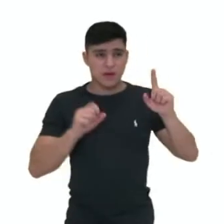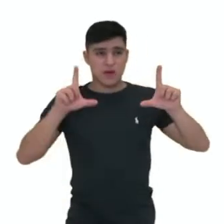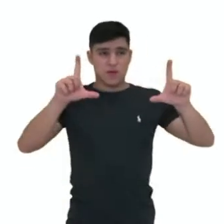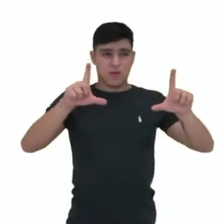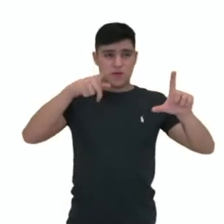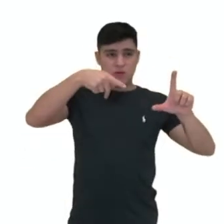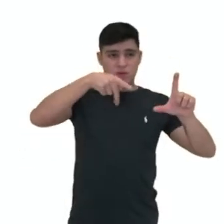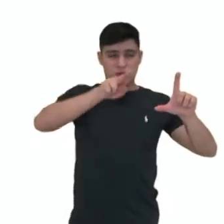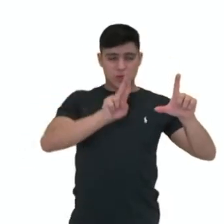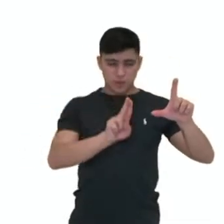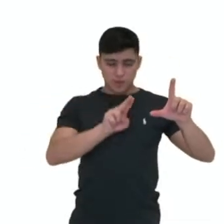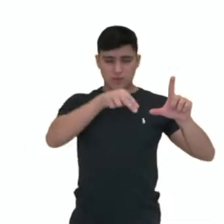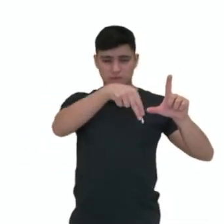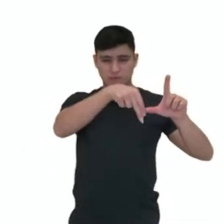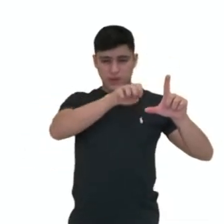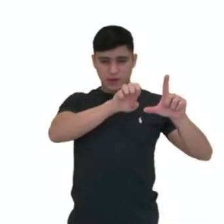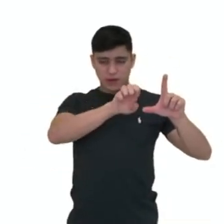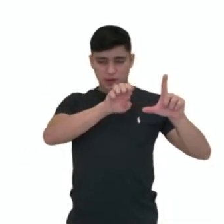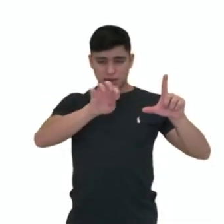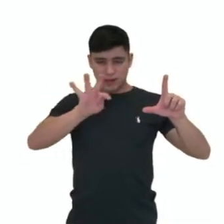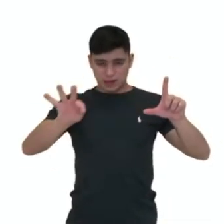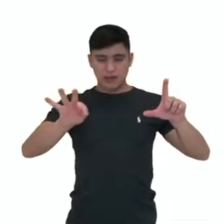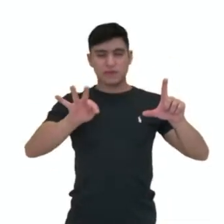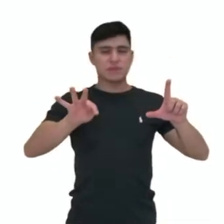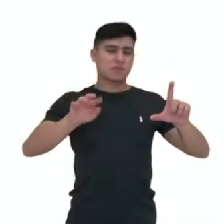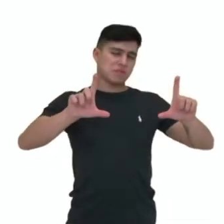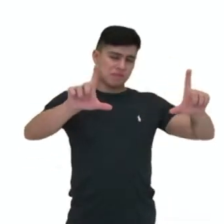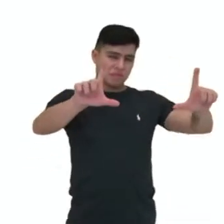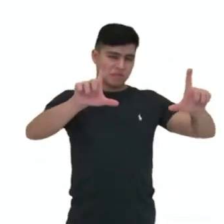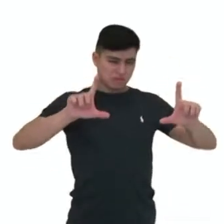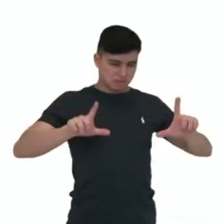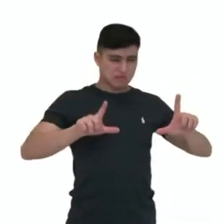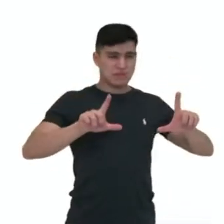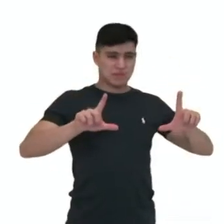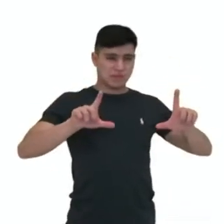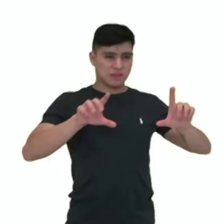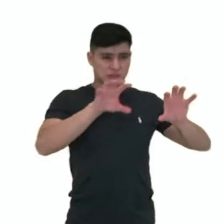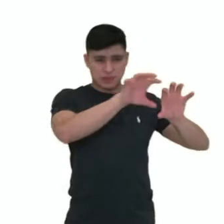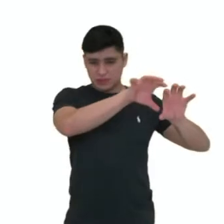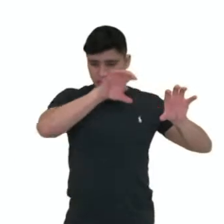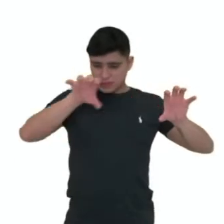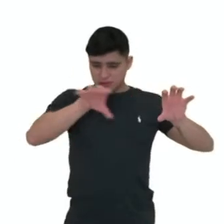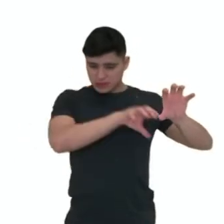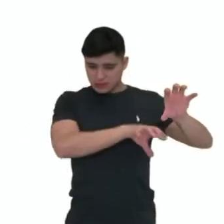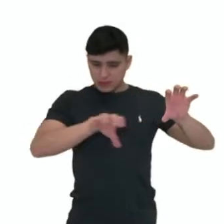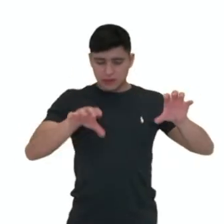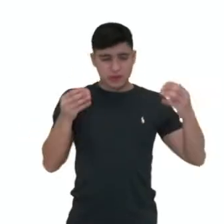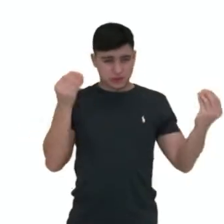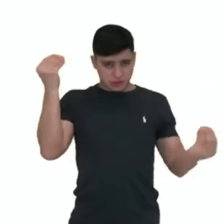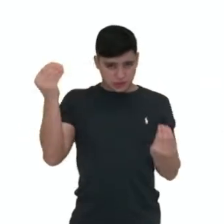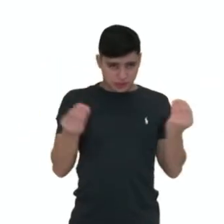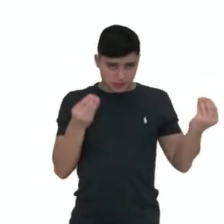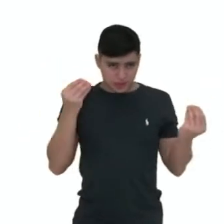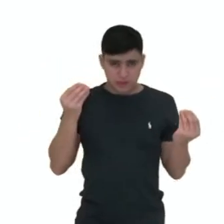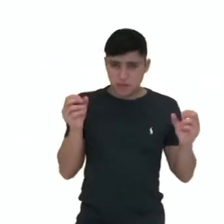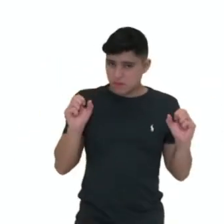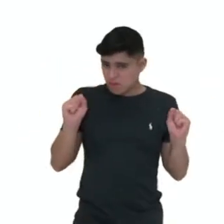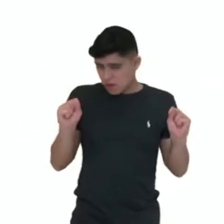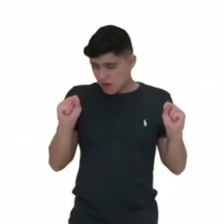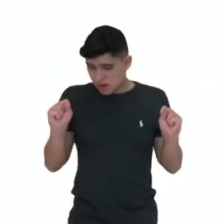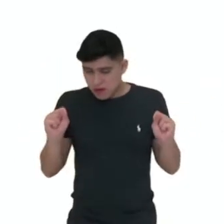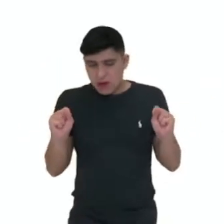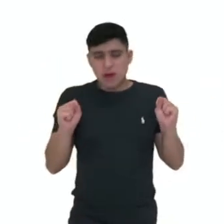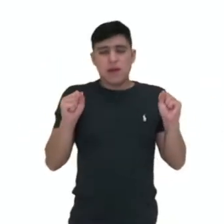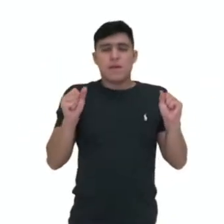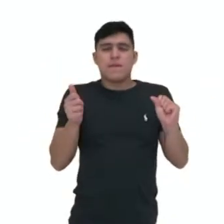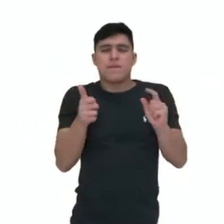ou quadrado de Punnett, ou o diagrama de Punnett, as 2 formas estão corretas. Você pode fazer, após